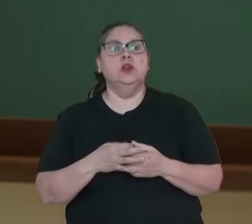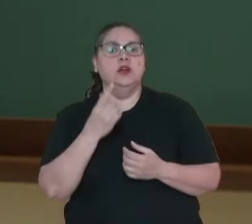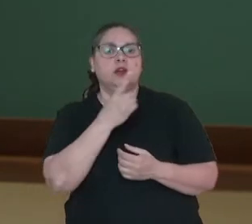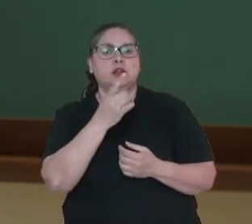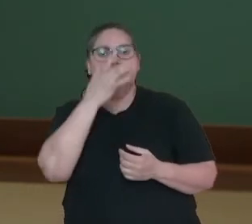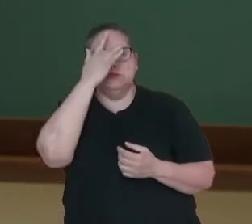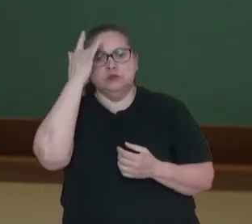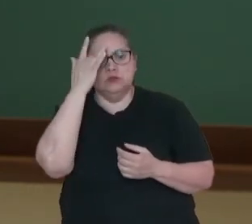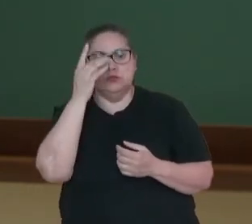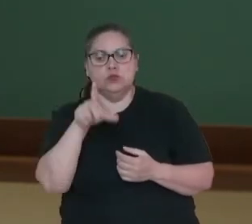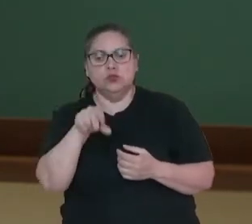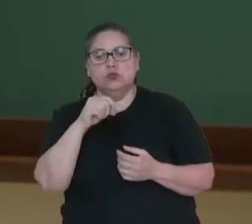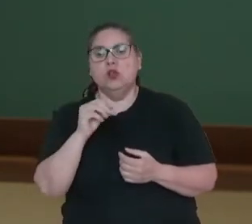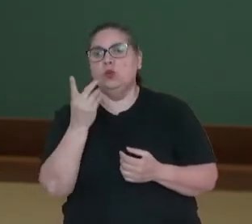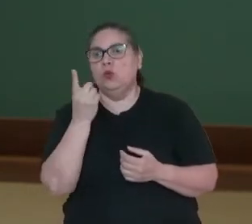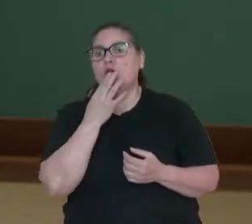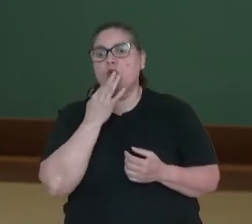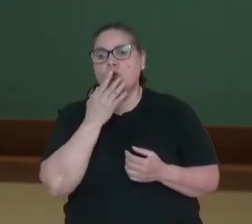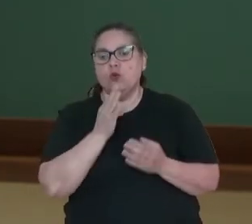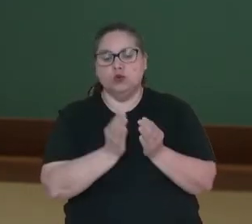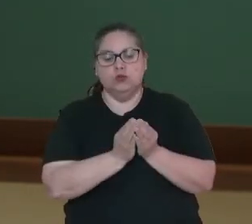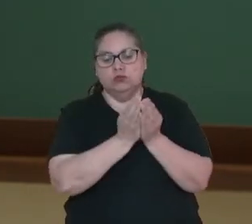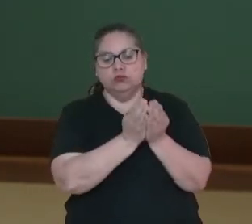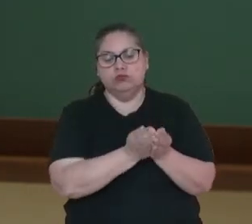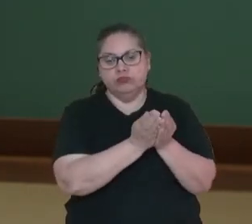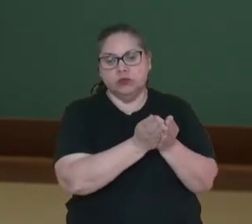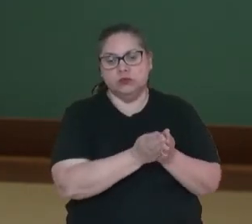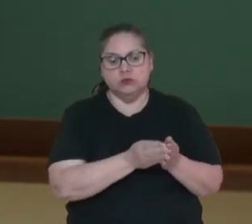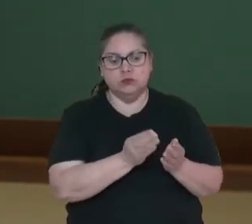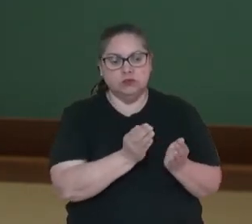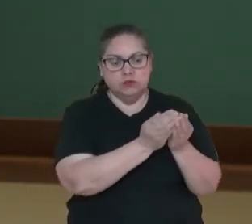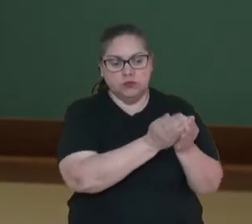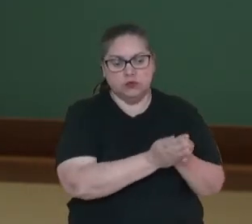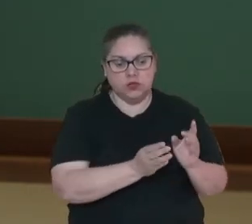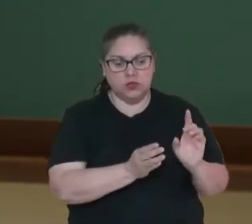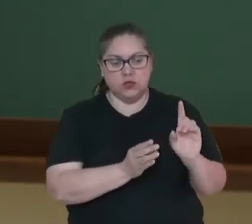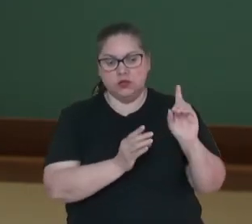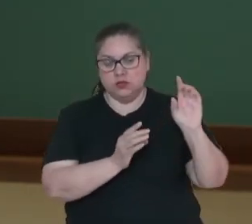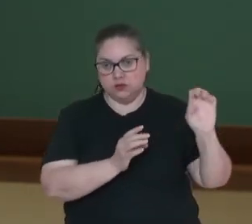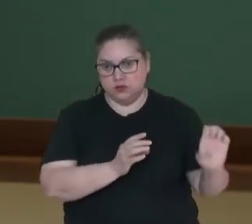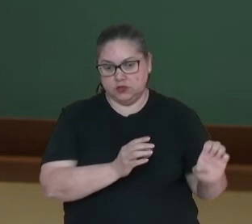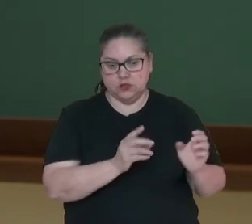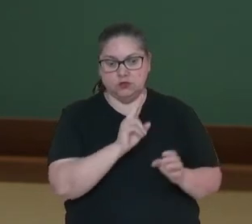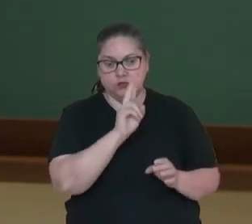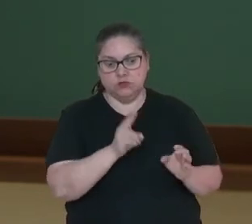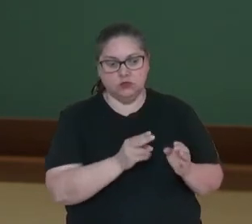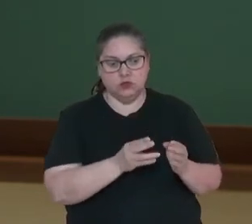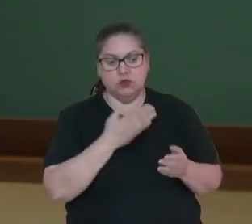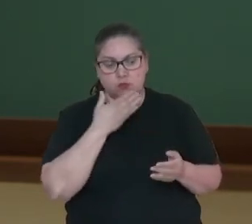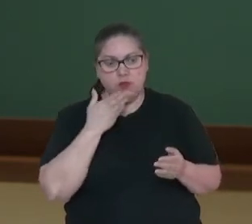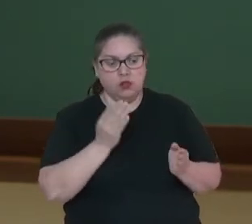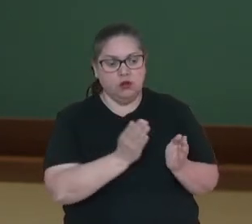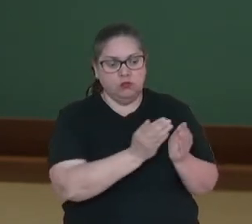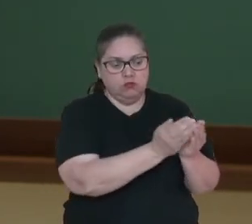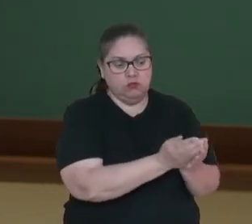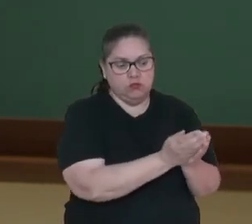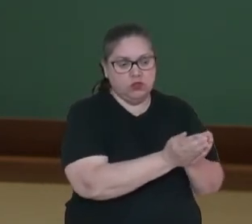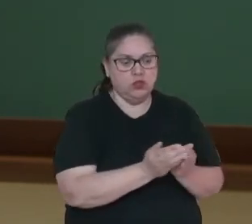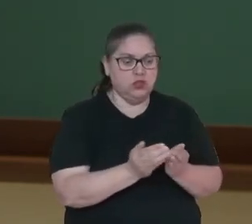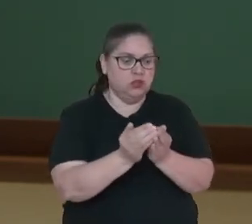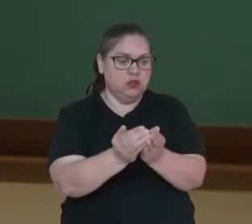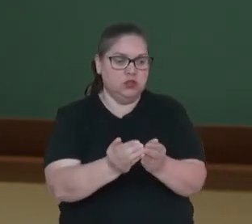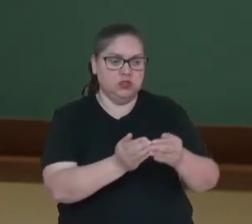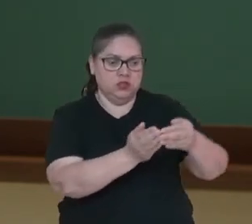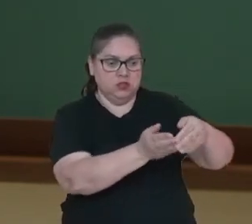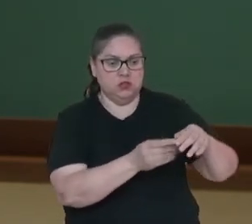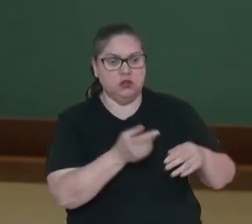Cada jogador escolhe uma cor para a frota, dispondo-a no tabuleiro da esquerda, utilizando a melhor distribuição para a sua estratégia. Então, você vai